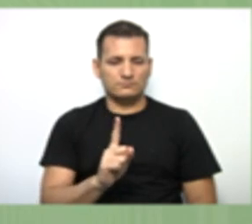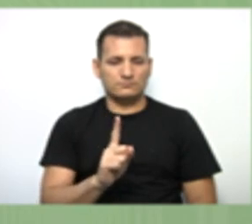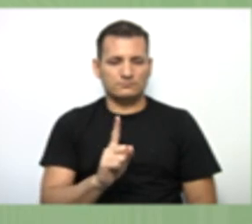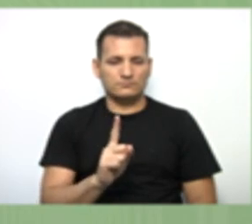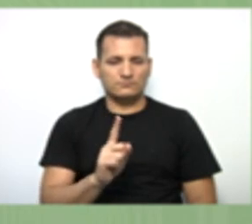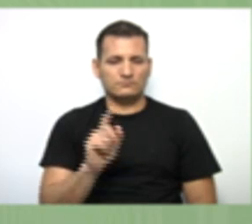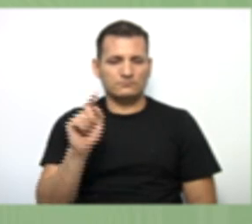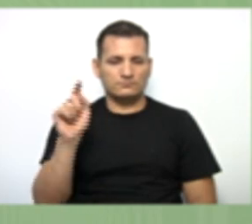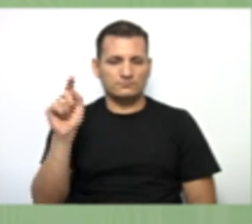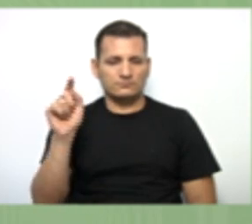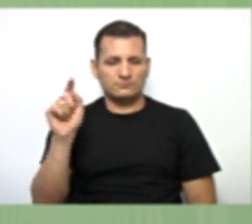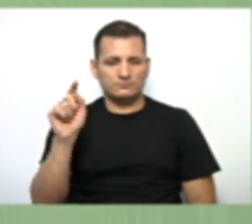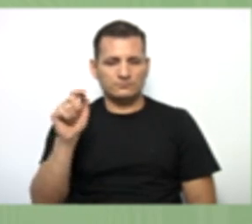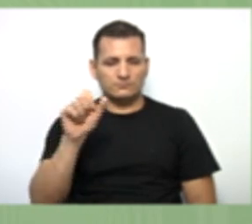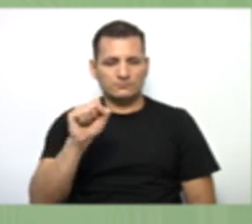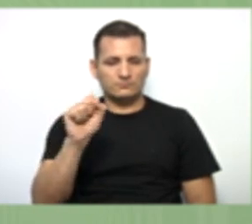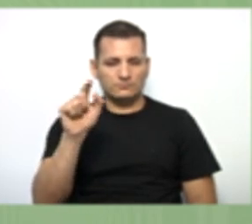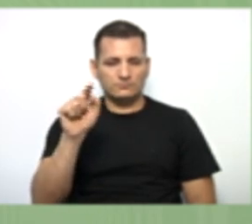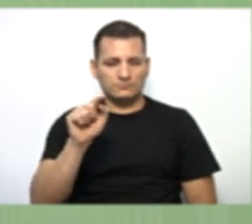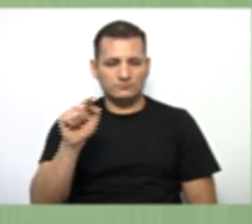por 2,